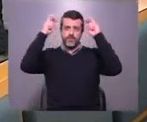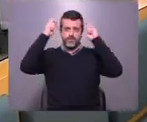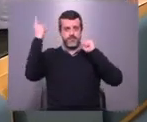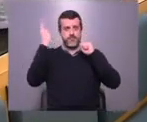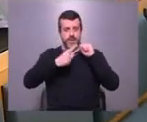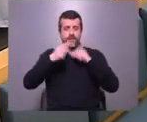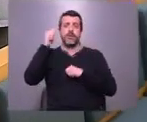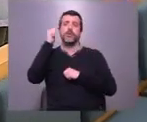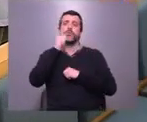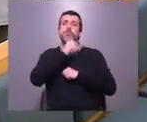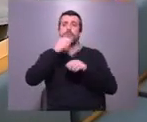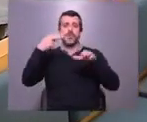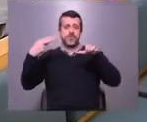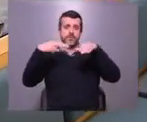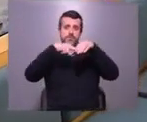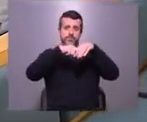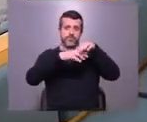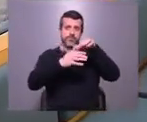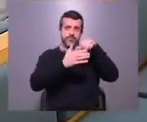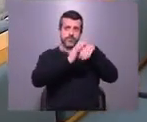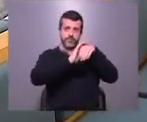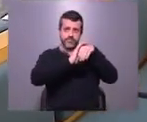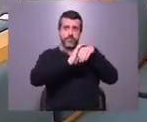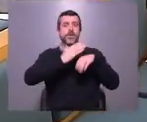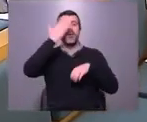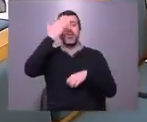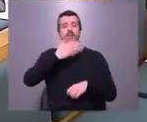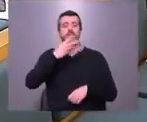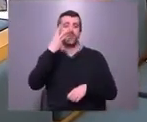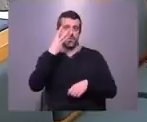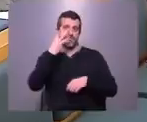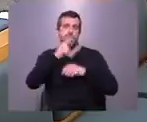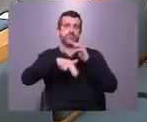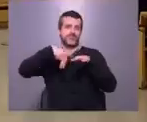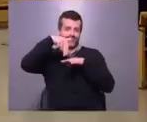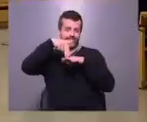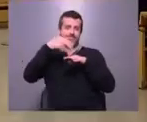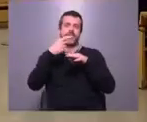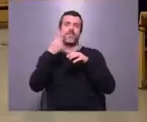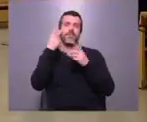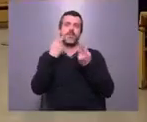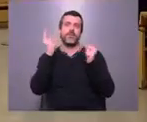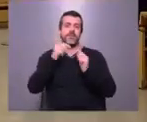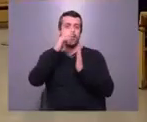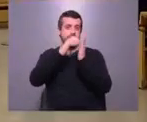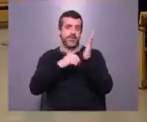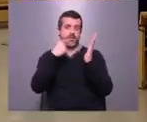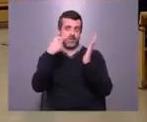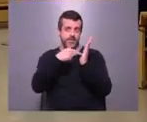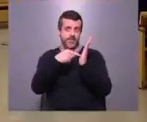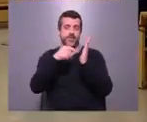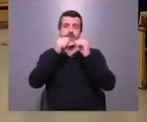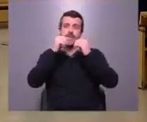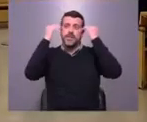Pilatos, padeceu e foi sepultado. Ressuscitou ao terceiro dia, conforme as Escrituras, e subiu aos